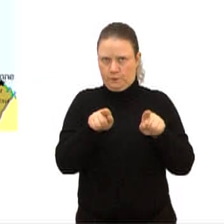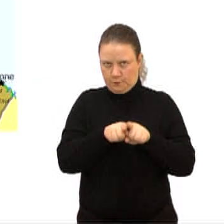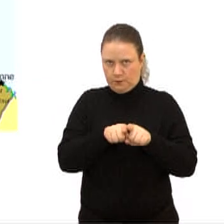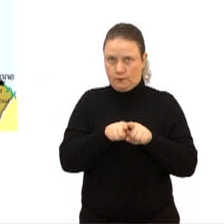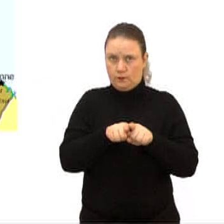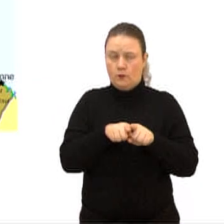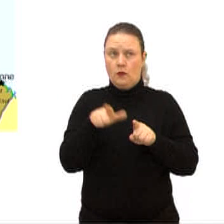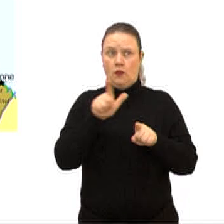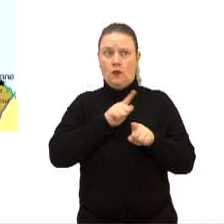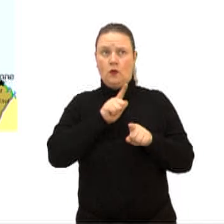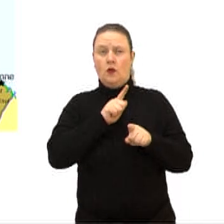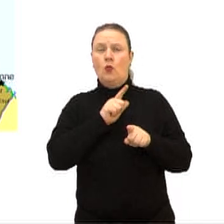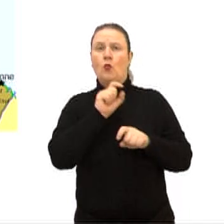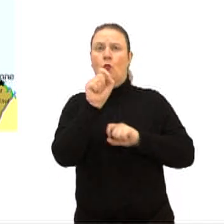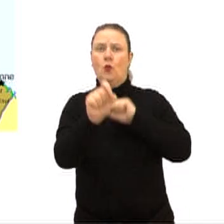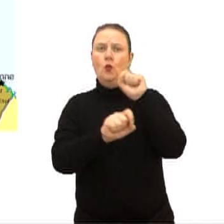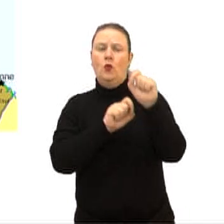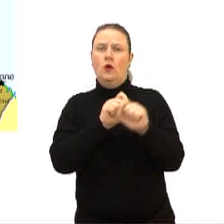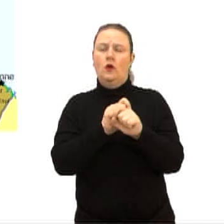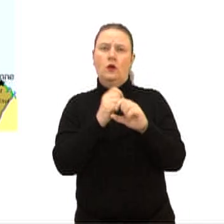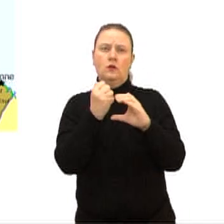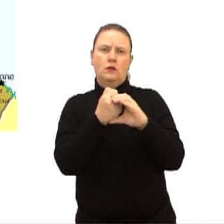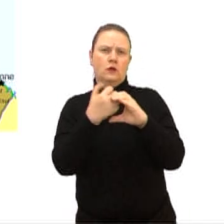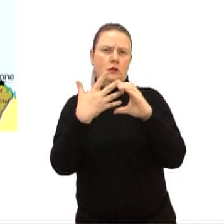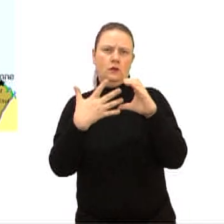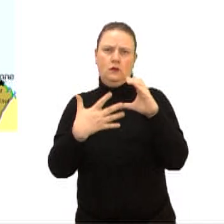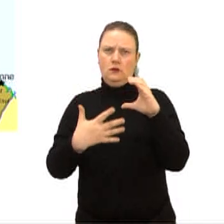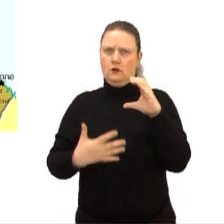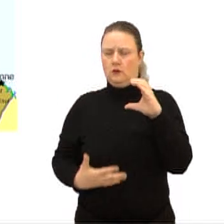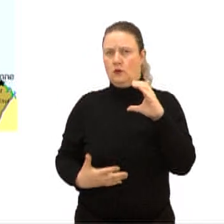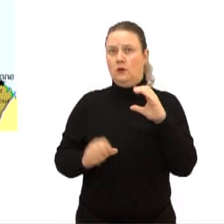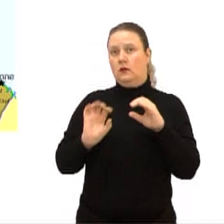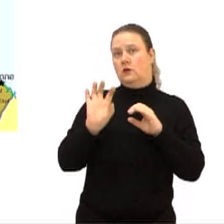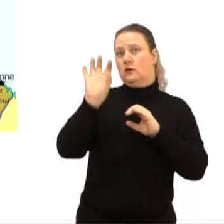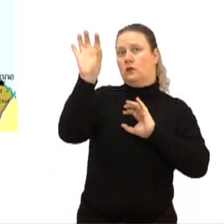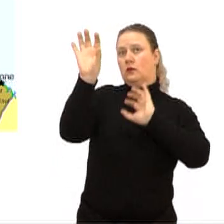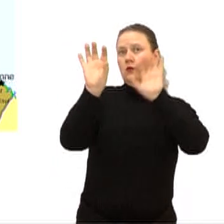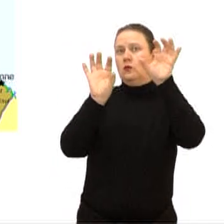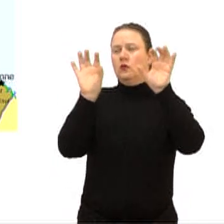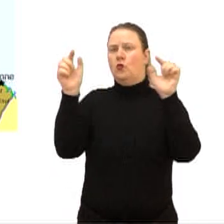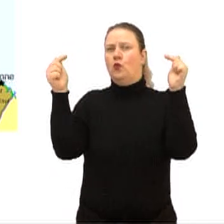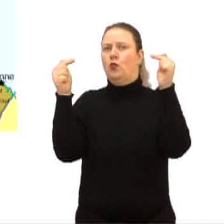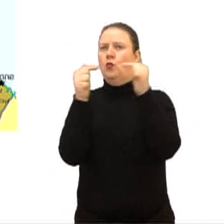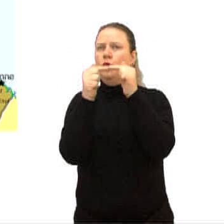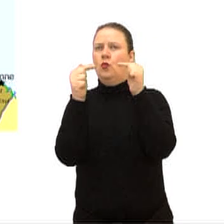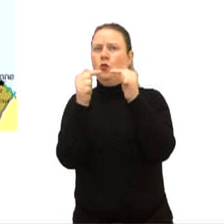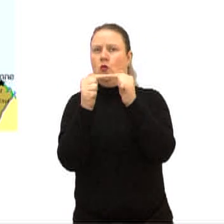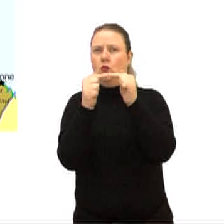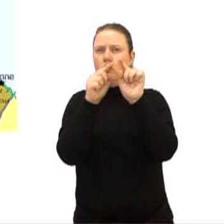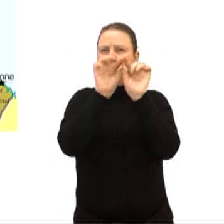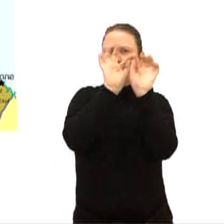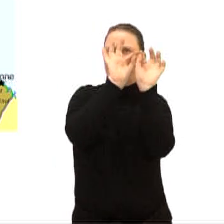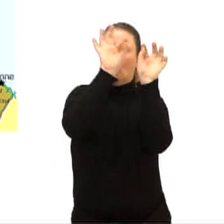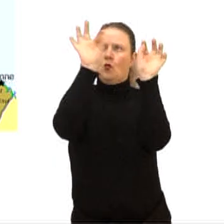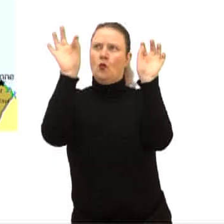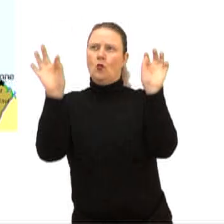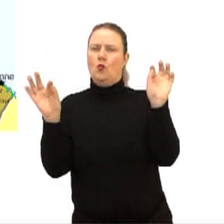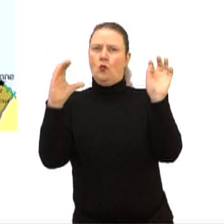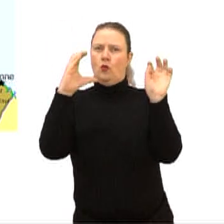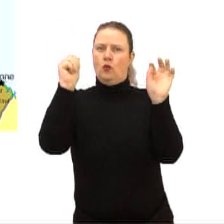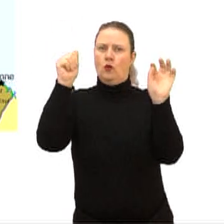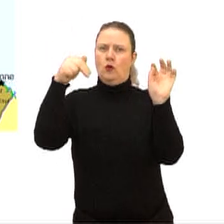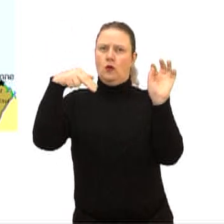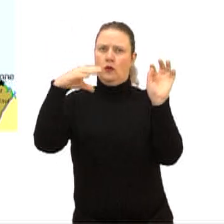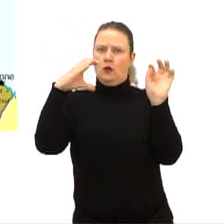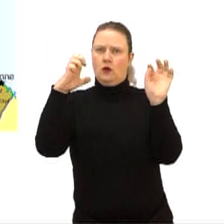Barbados, que usam muito do aspecto principalmente da região ligada ao Trópico de Câncer, e tendo